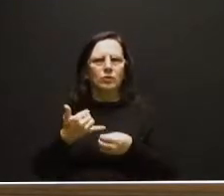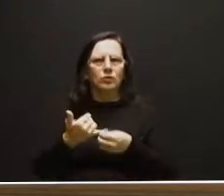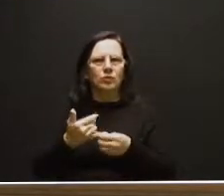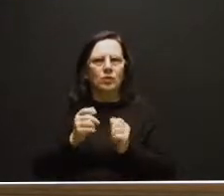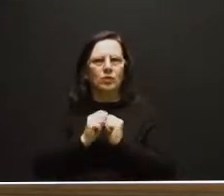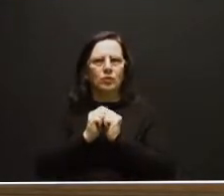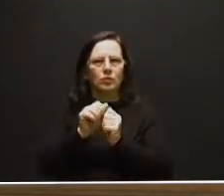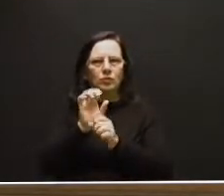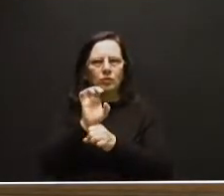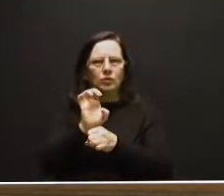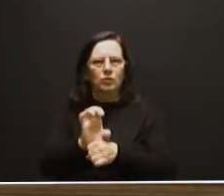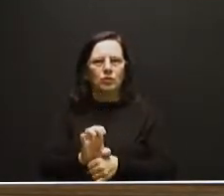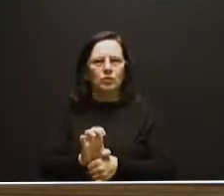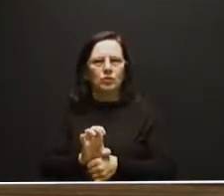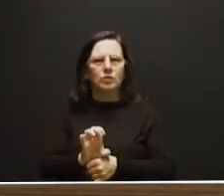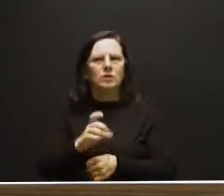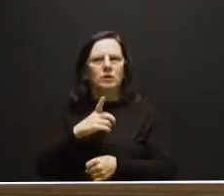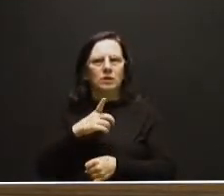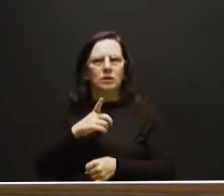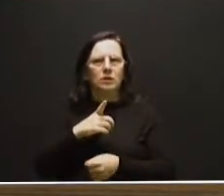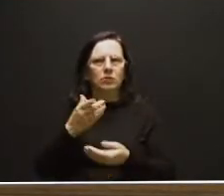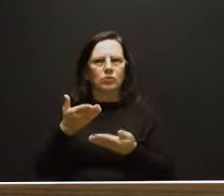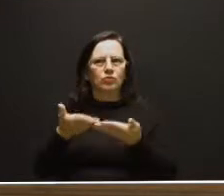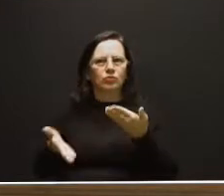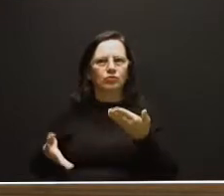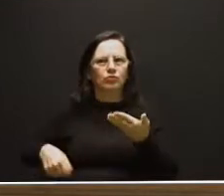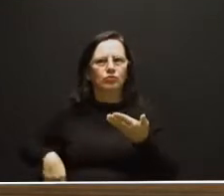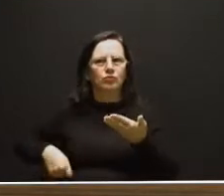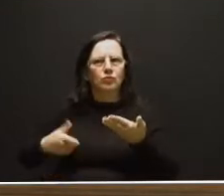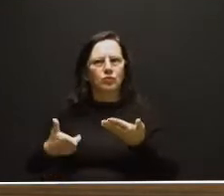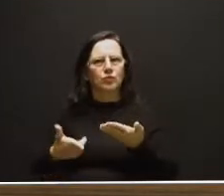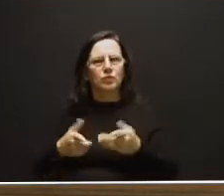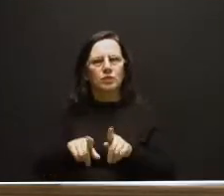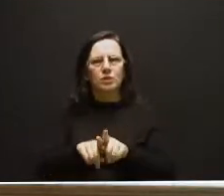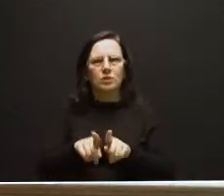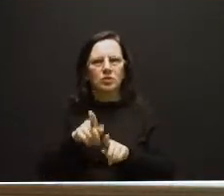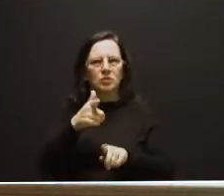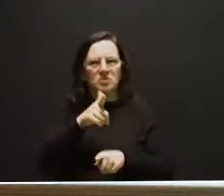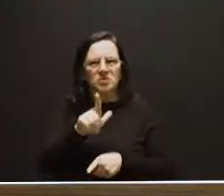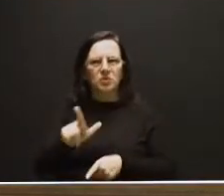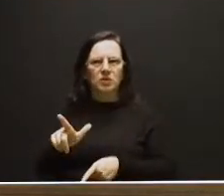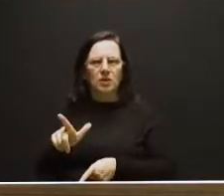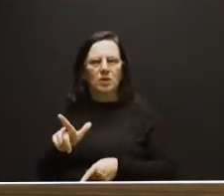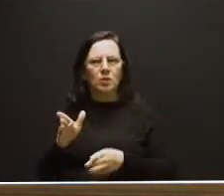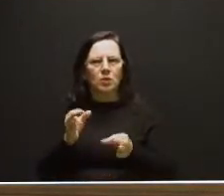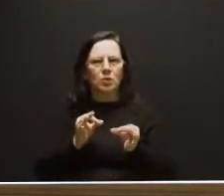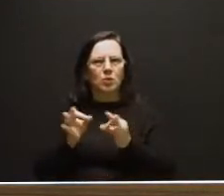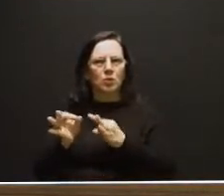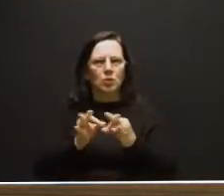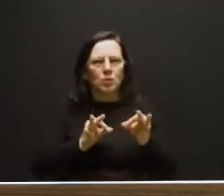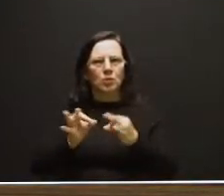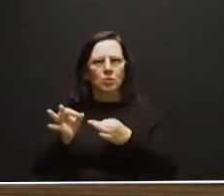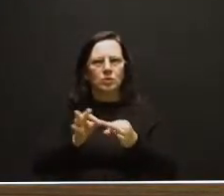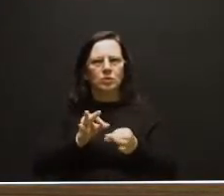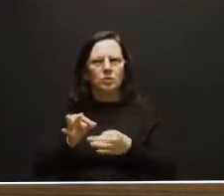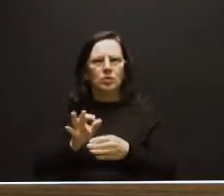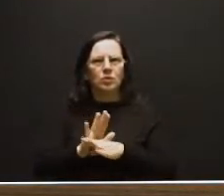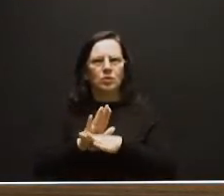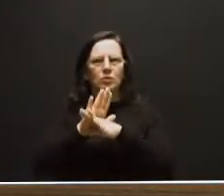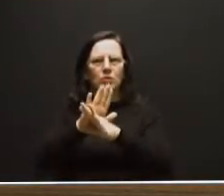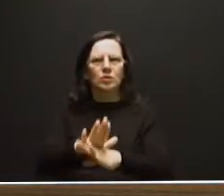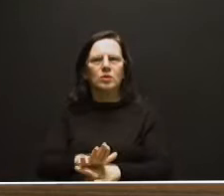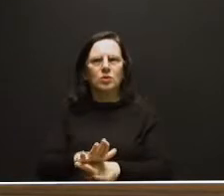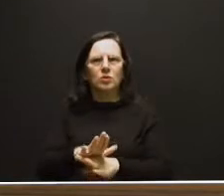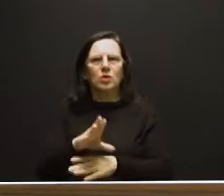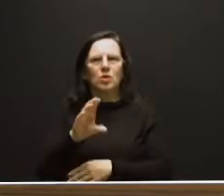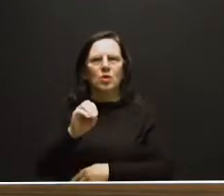lei que embora crie despesa para a administração pública não trata de sua estrutura e ou da sua atribuição de